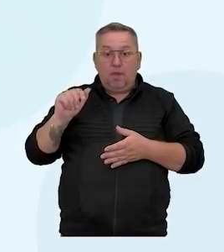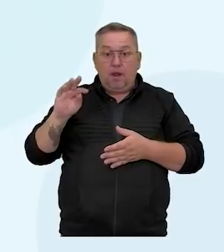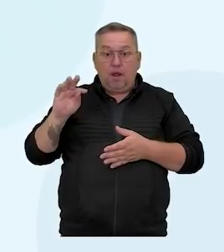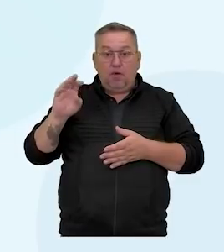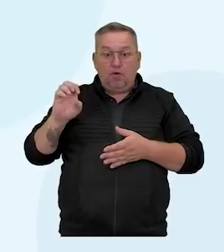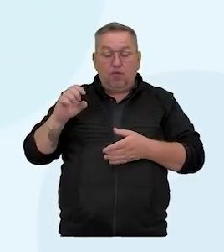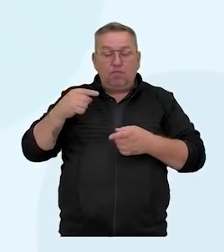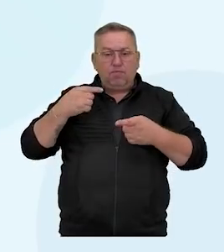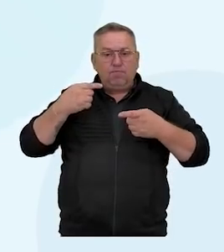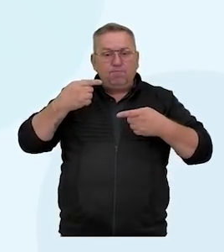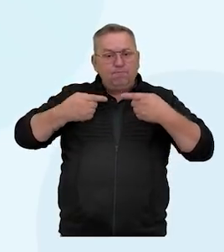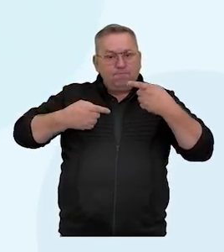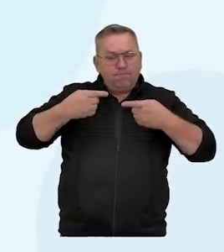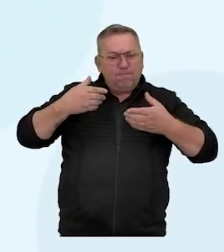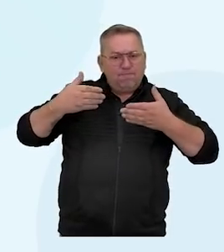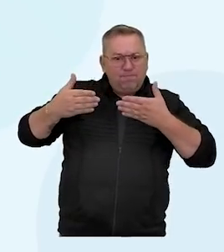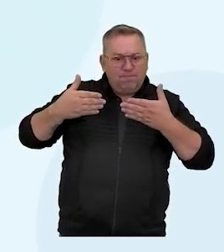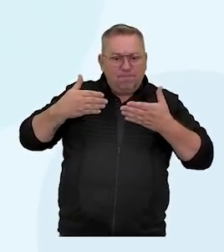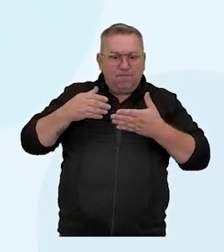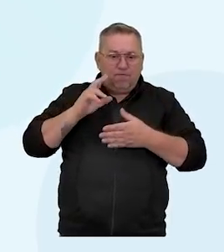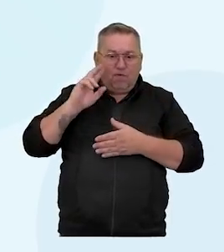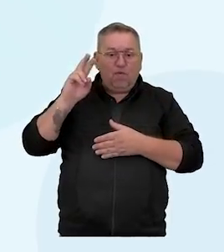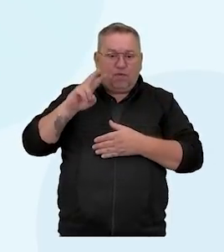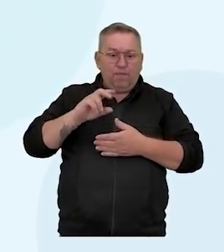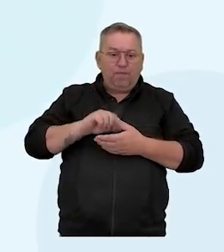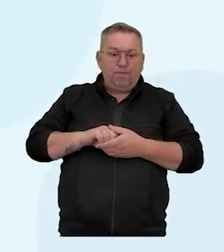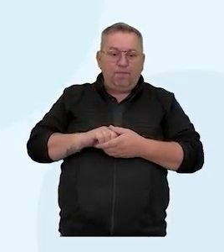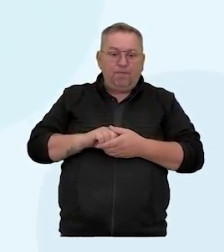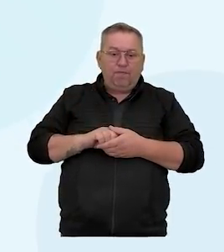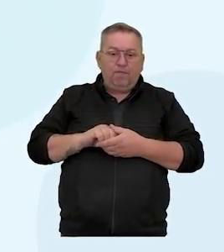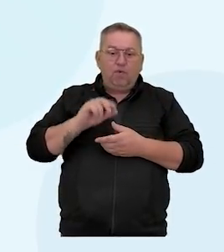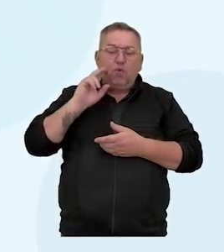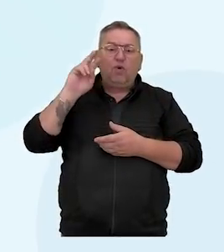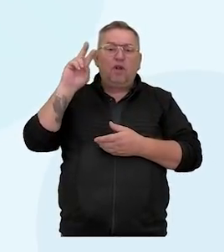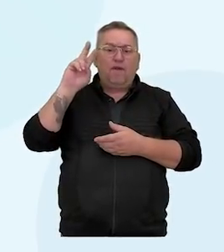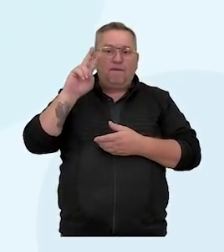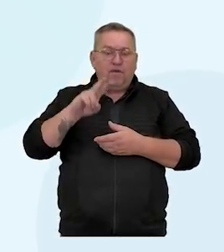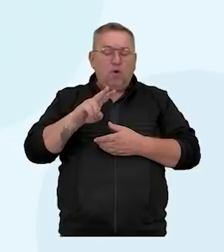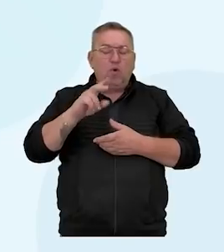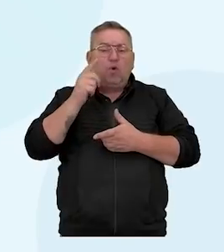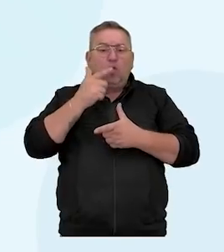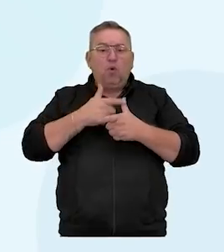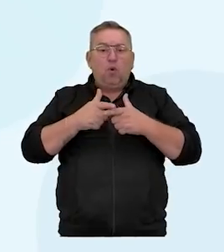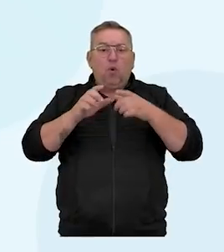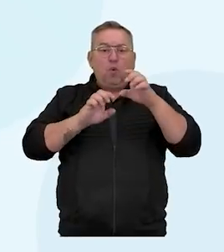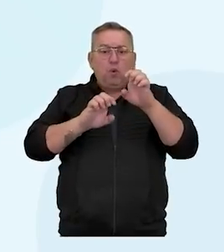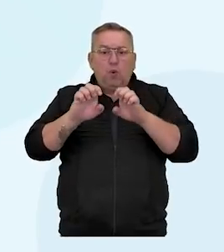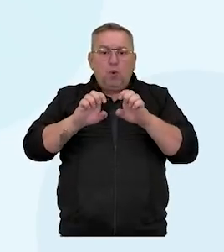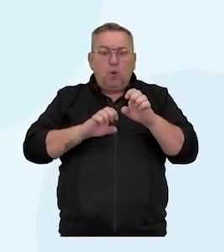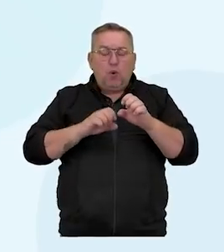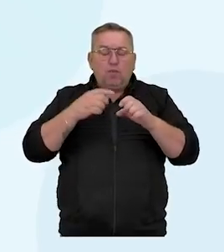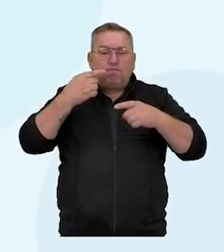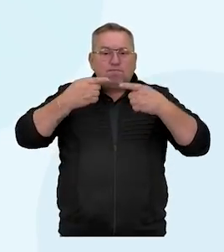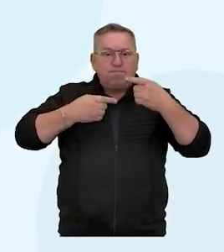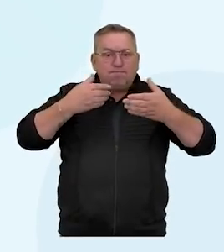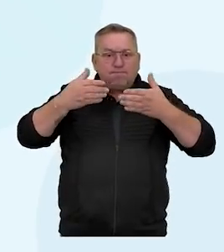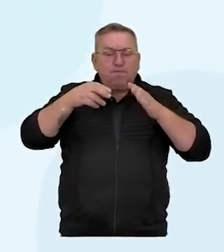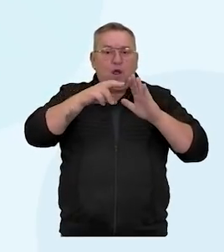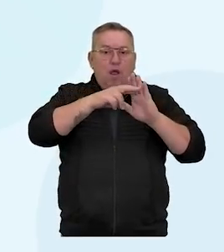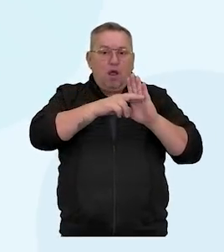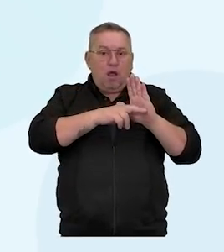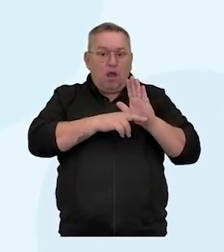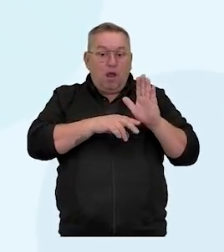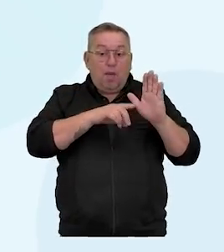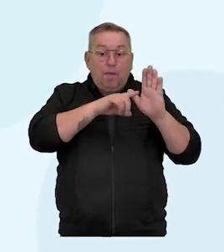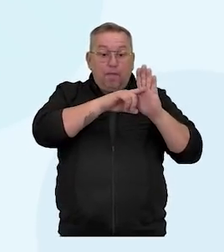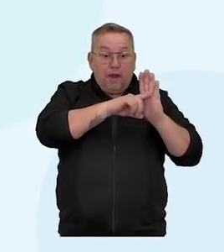né? E temos aí, então, uma atividade. A partir do que vimos sobre a estrutura do debate regrado, pesquise